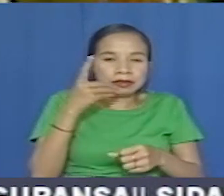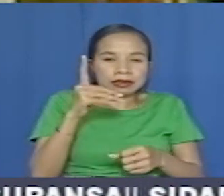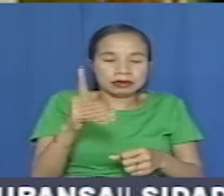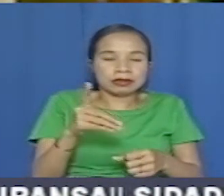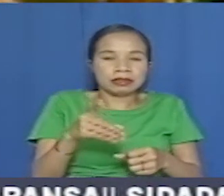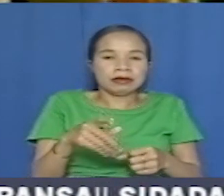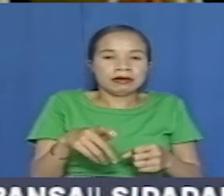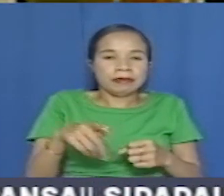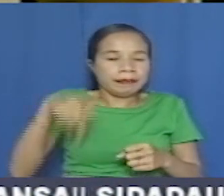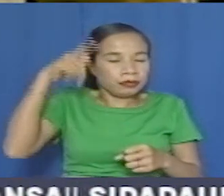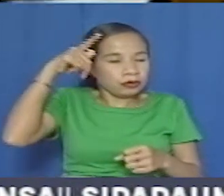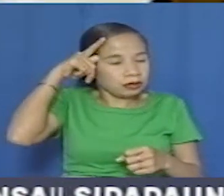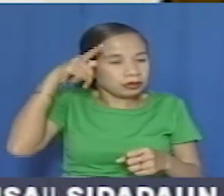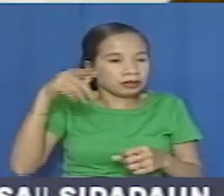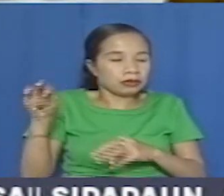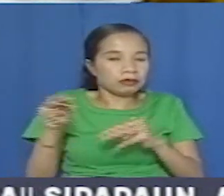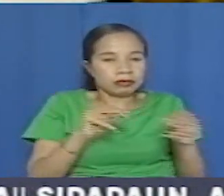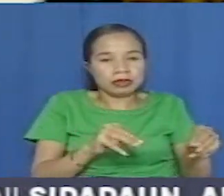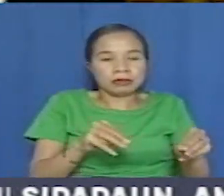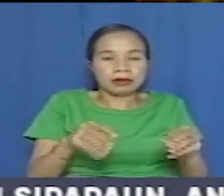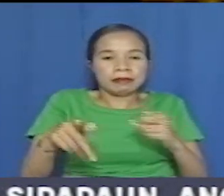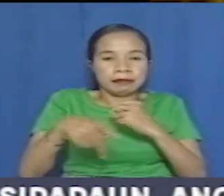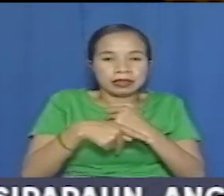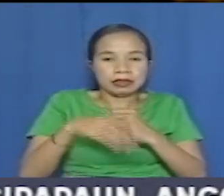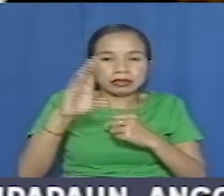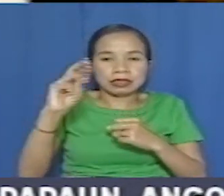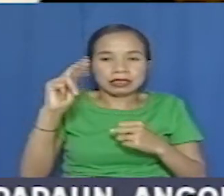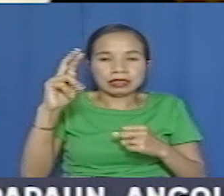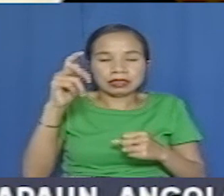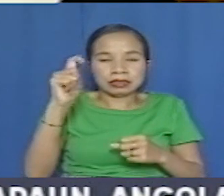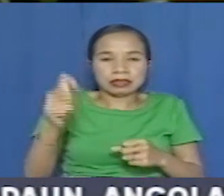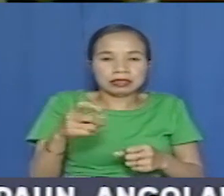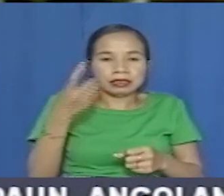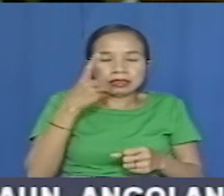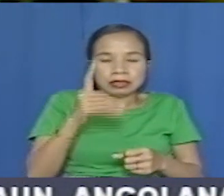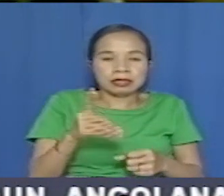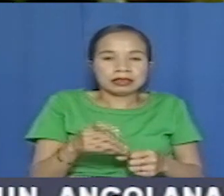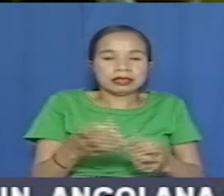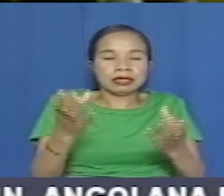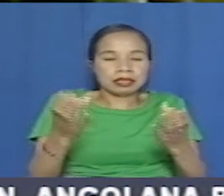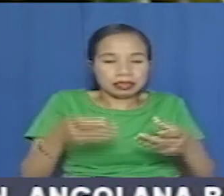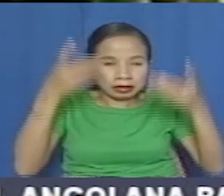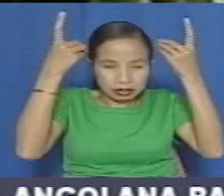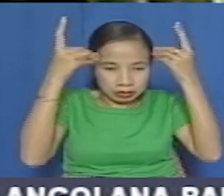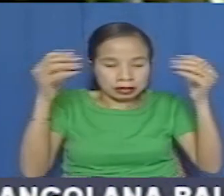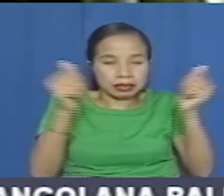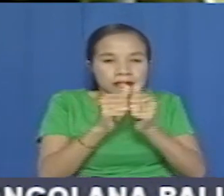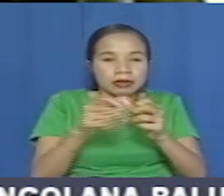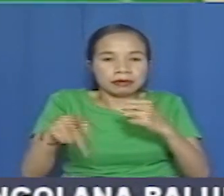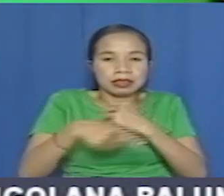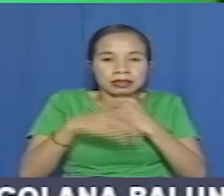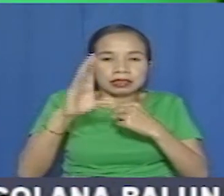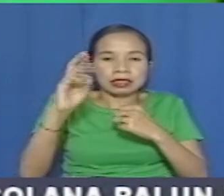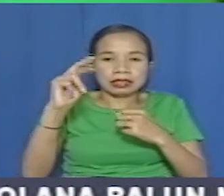hudi afilia ba partidu CNRT. Koordinador afiliasaun John Bosco Freitas deklara sirawa karakrasik di sidi hamutu ko partidu